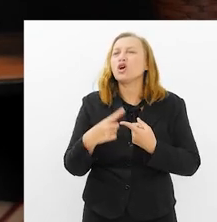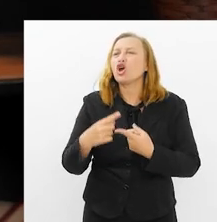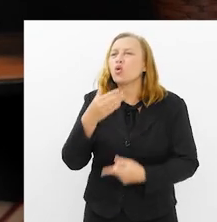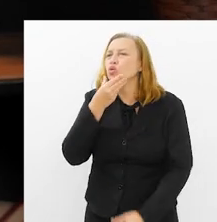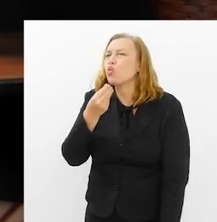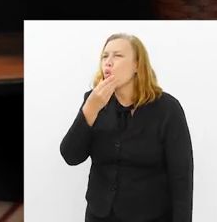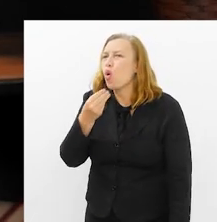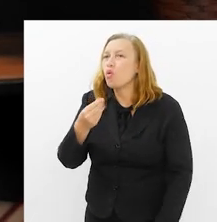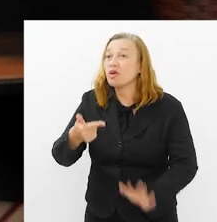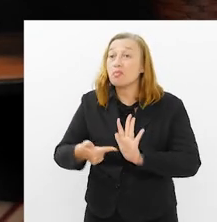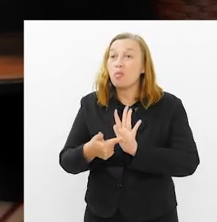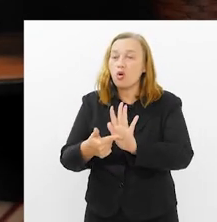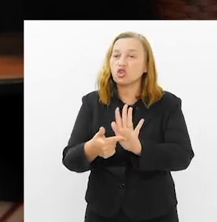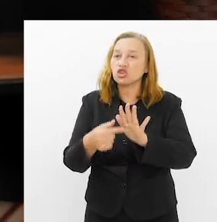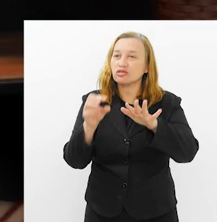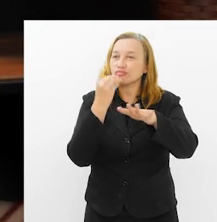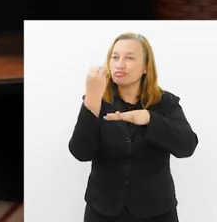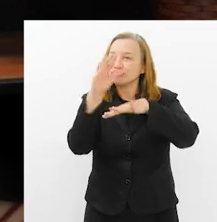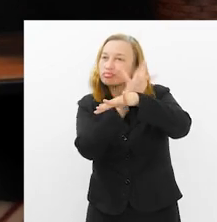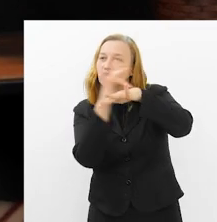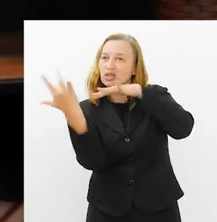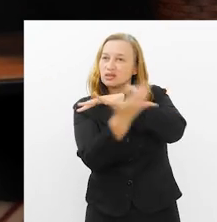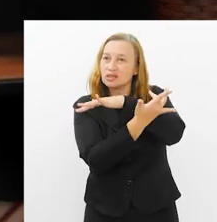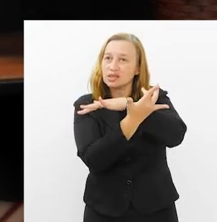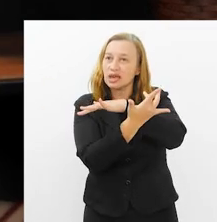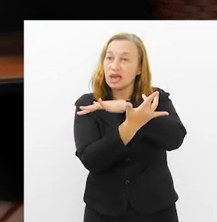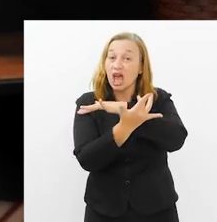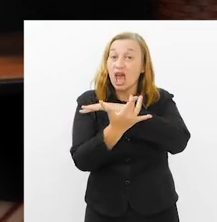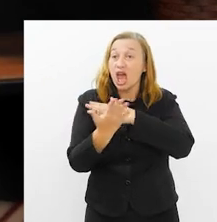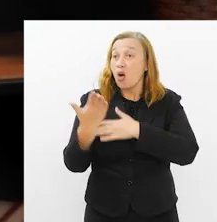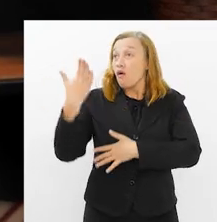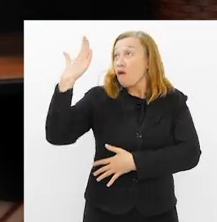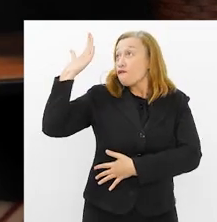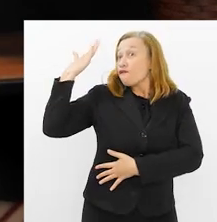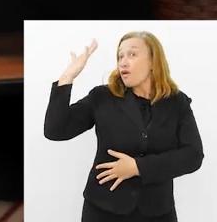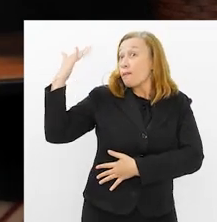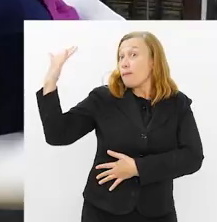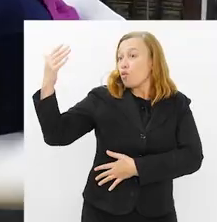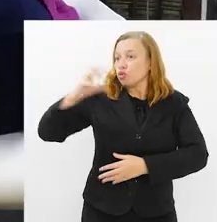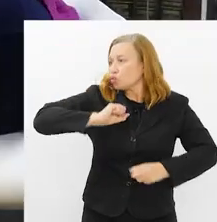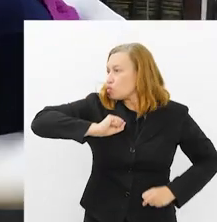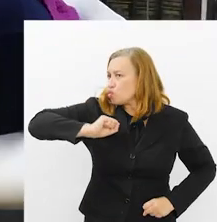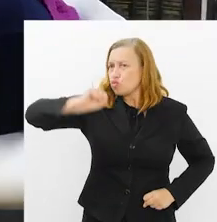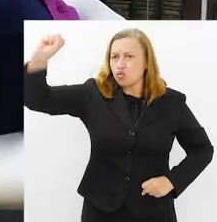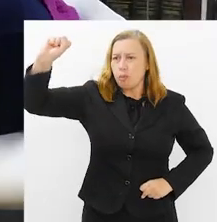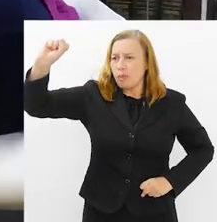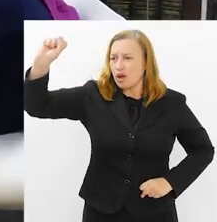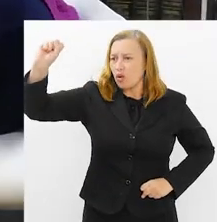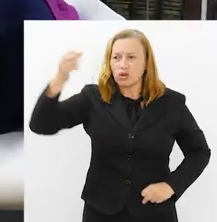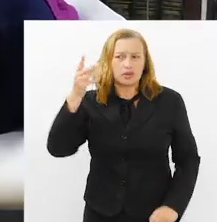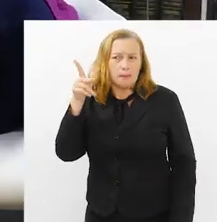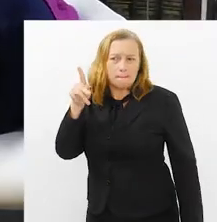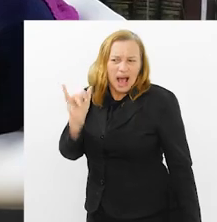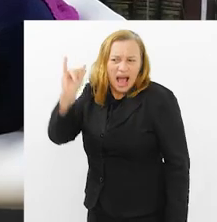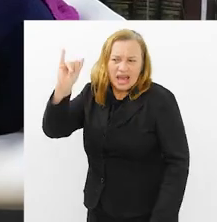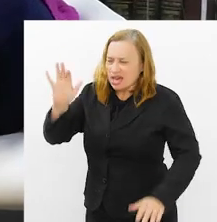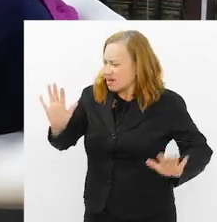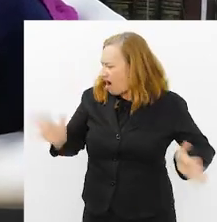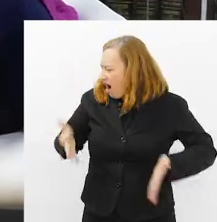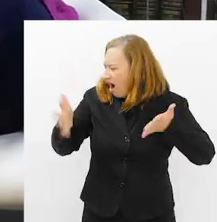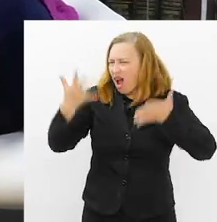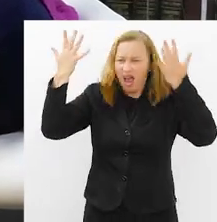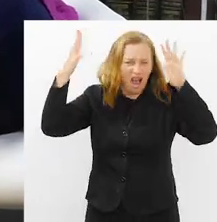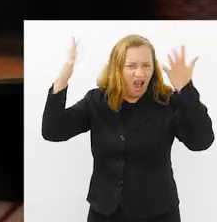homem paterna e mostra nas redes sociais, ele é praticamente um super-herói Ovacionado.